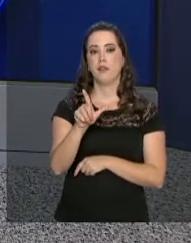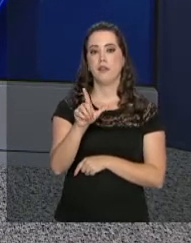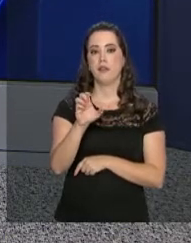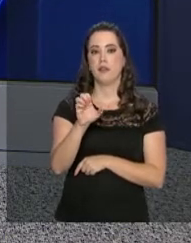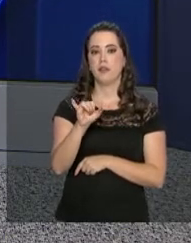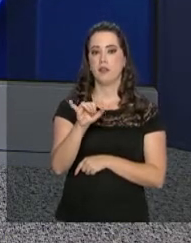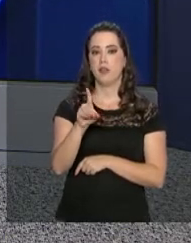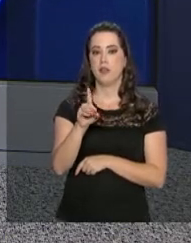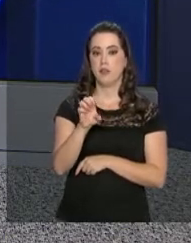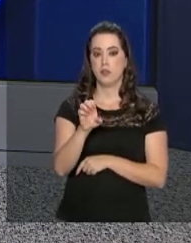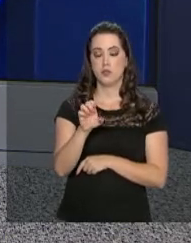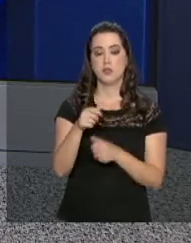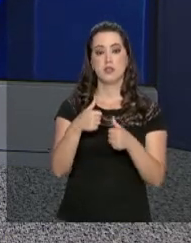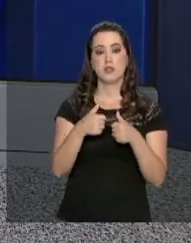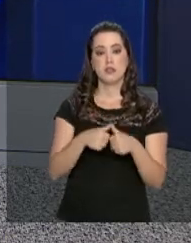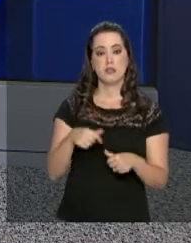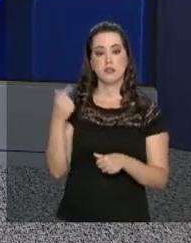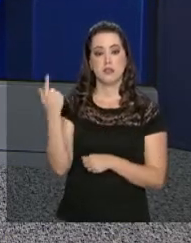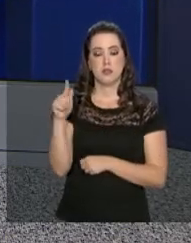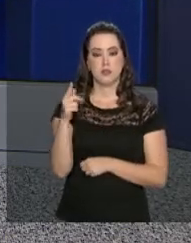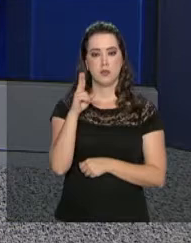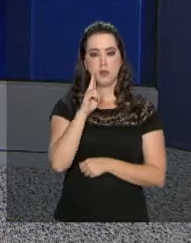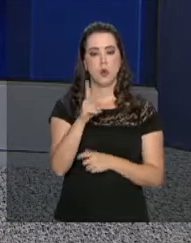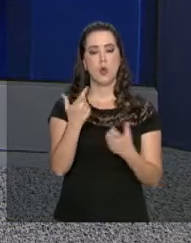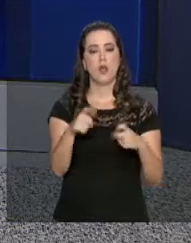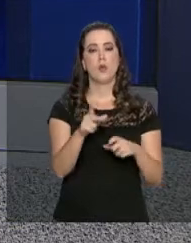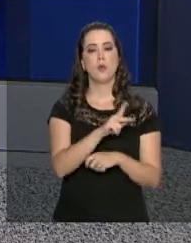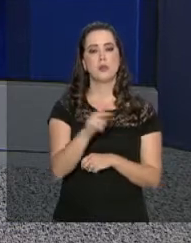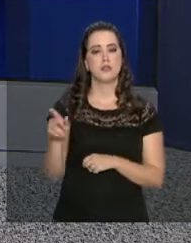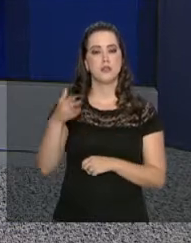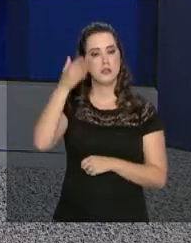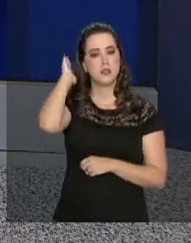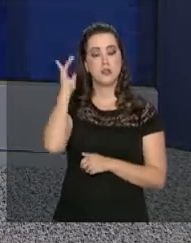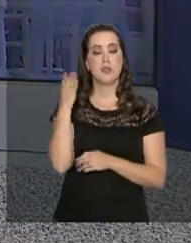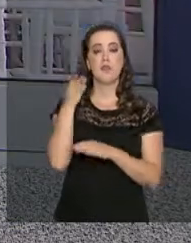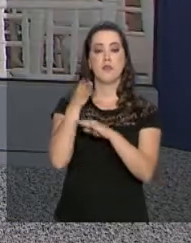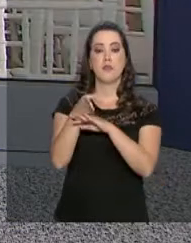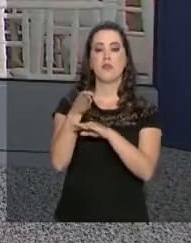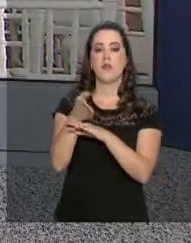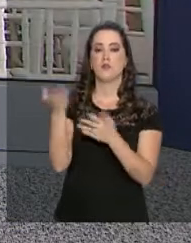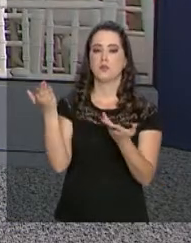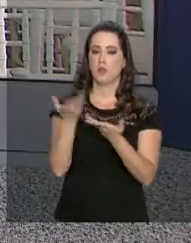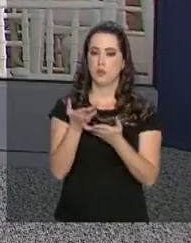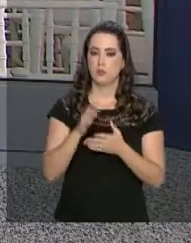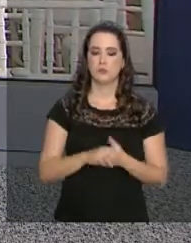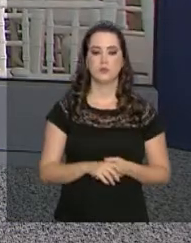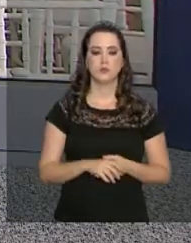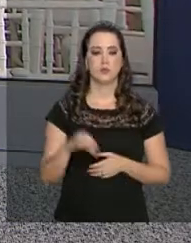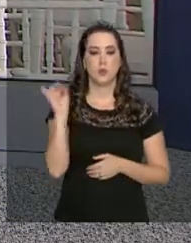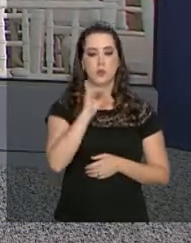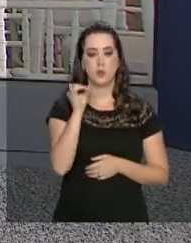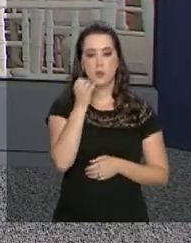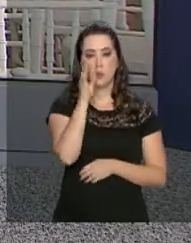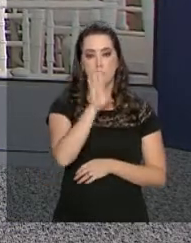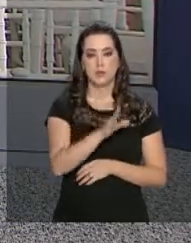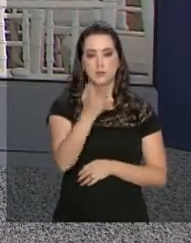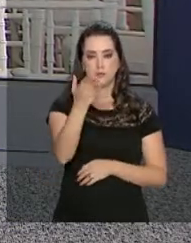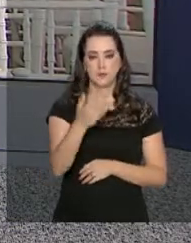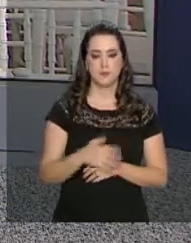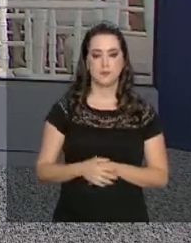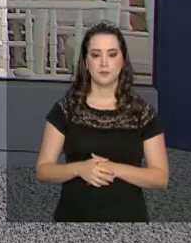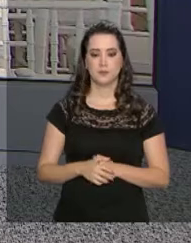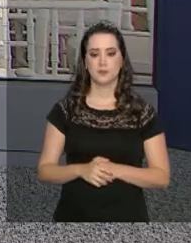de Aparecida de Goiânia, Goiás, para onde o presidente Michel Temer está seguindo neste momento. Oi, Cleide, boa tarde para